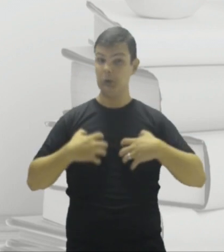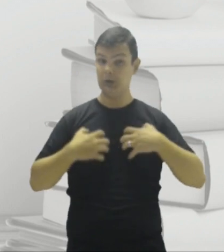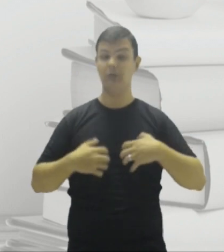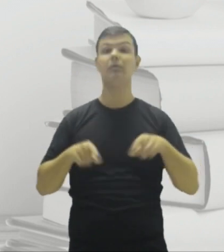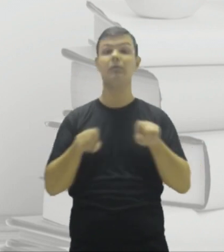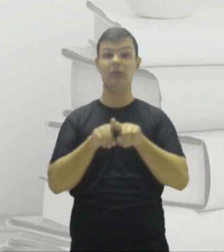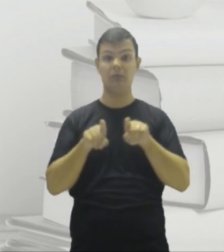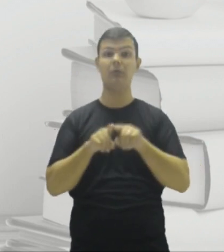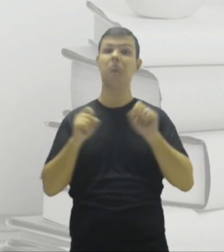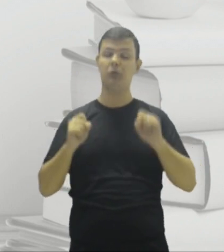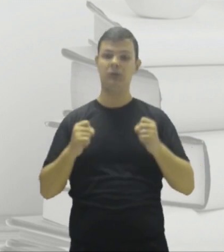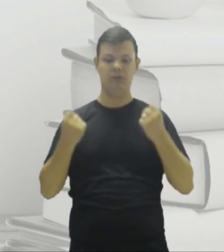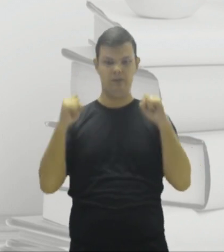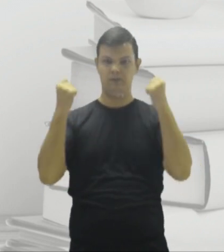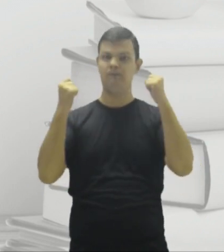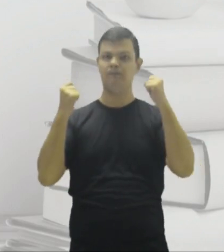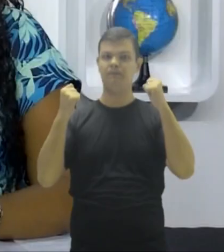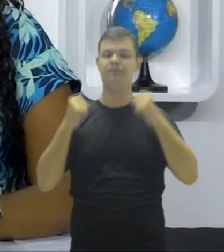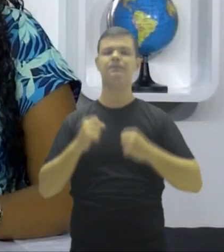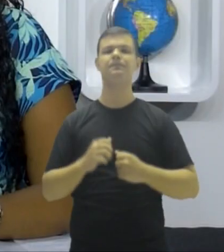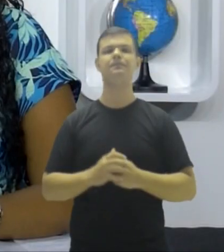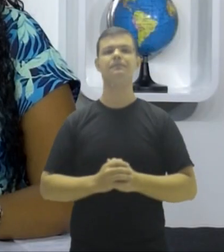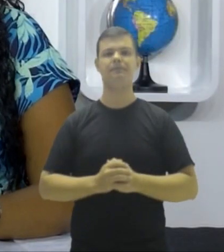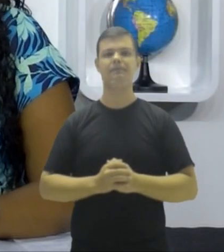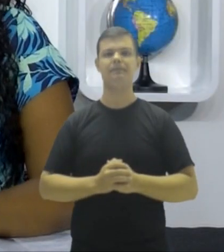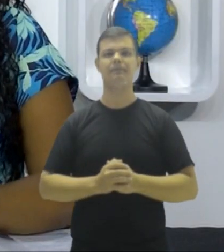e até transtornos da saúde mental.